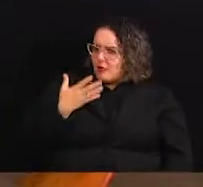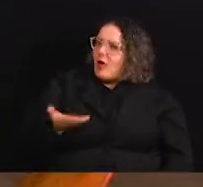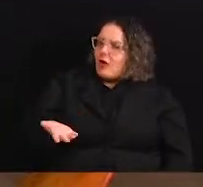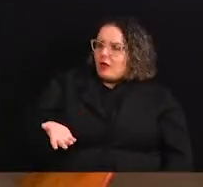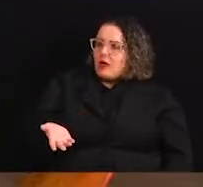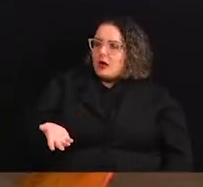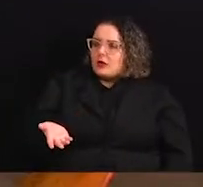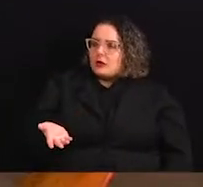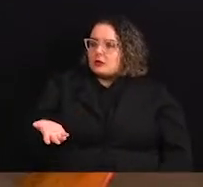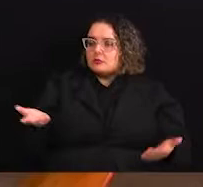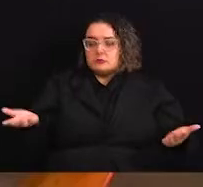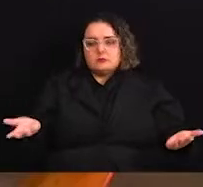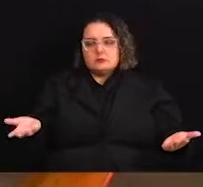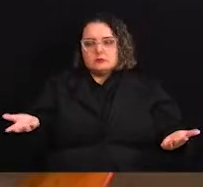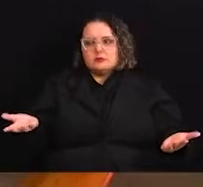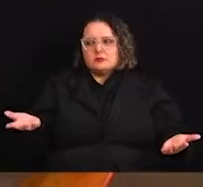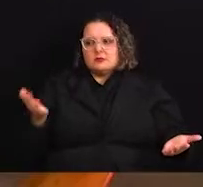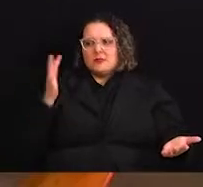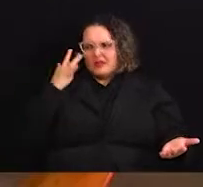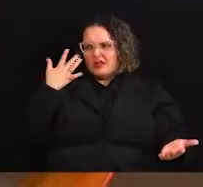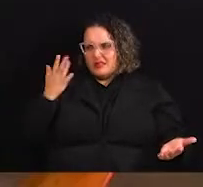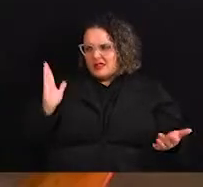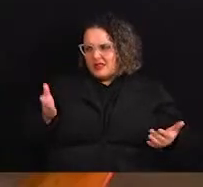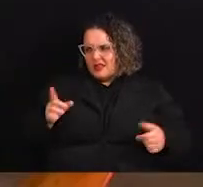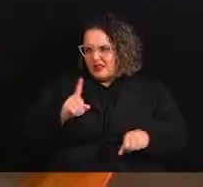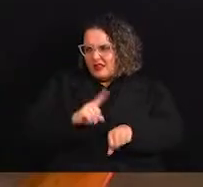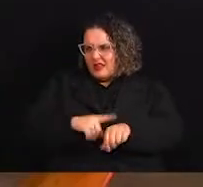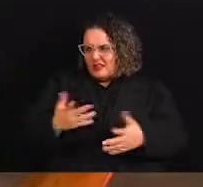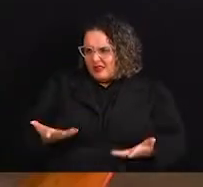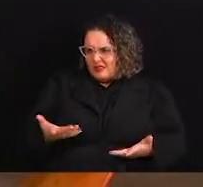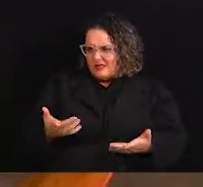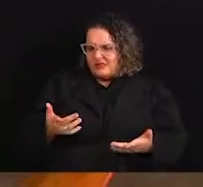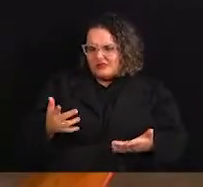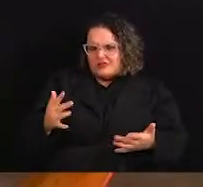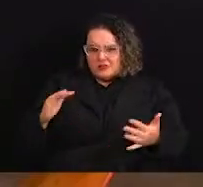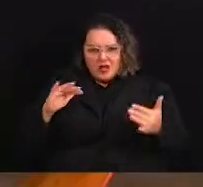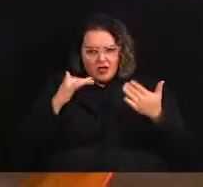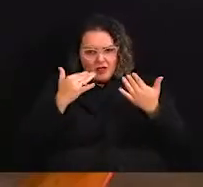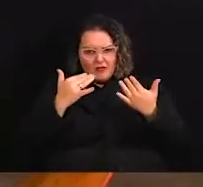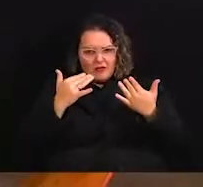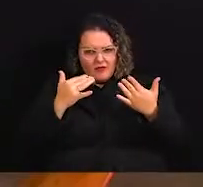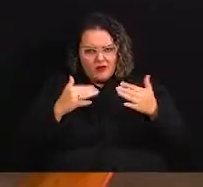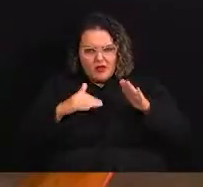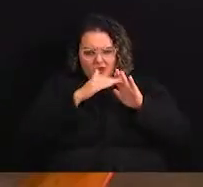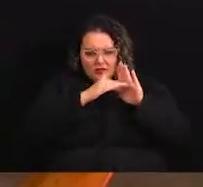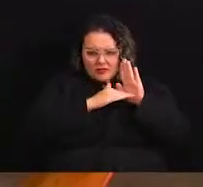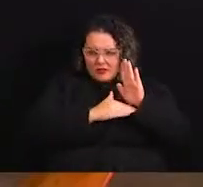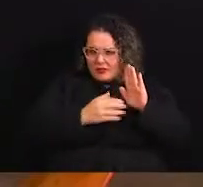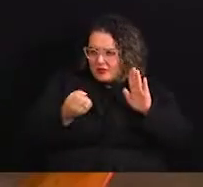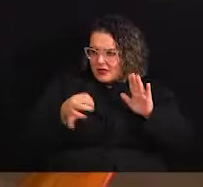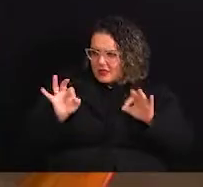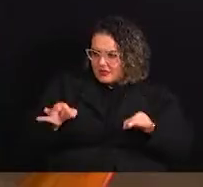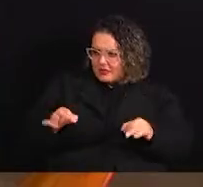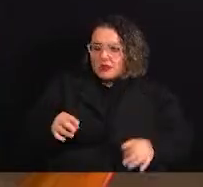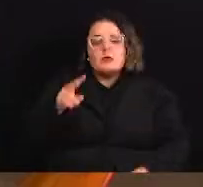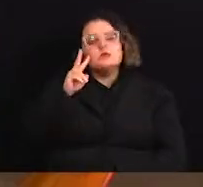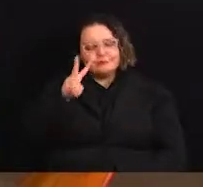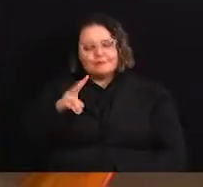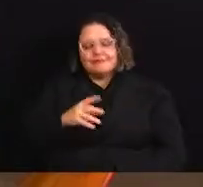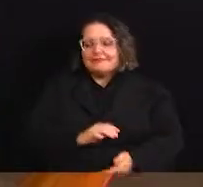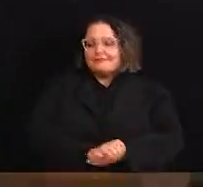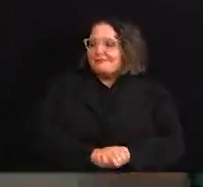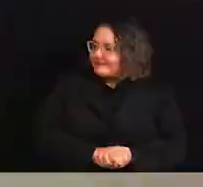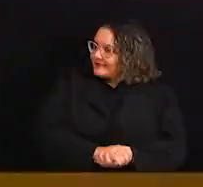né? E aí, eu acho que já tá na hora, né? O pessoal vê aí as quantidades certinho.